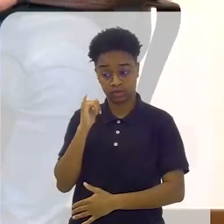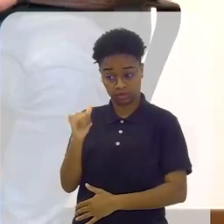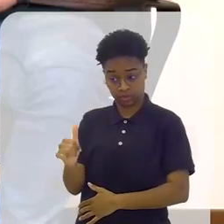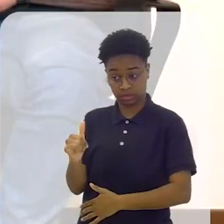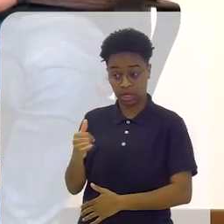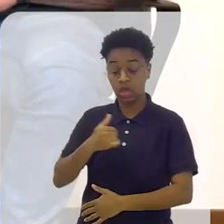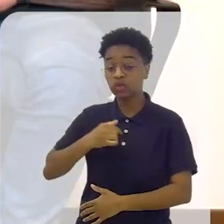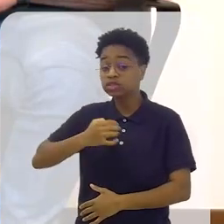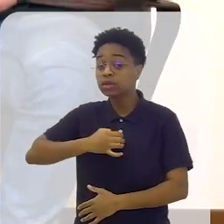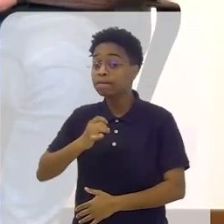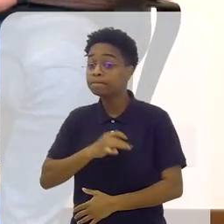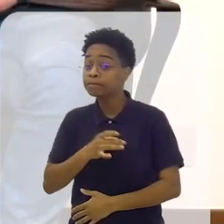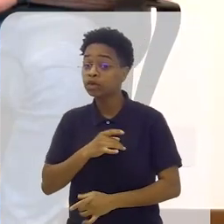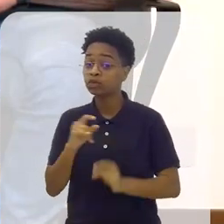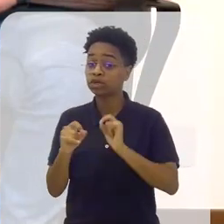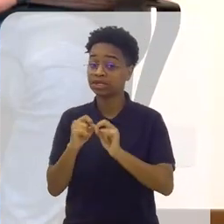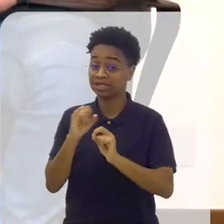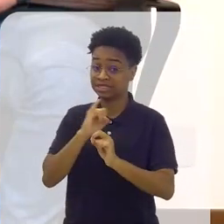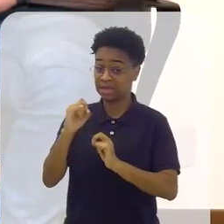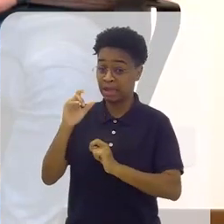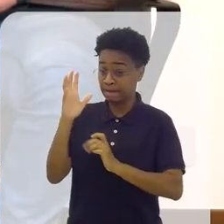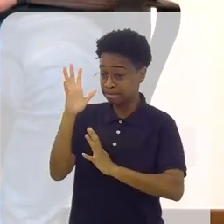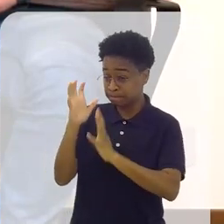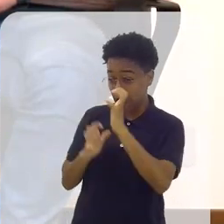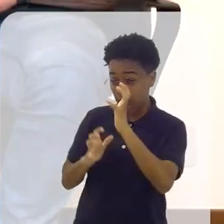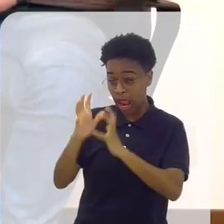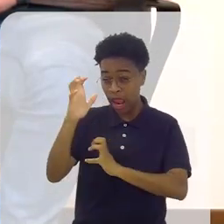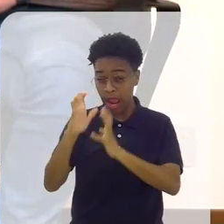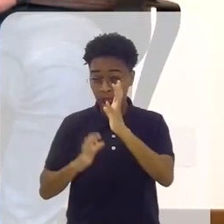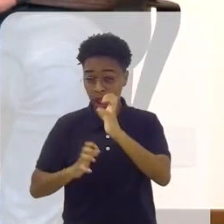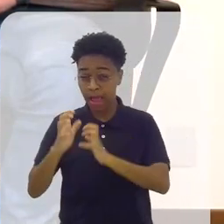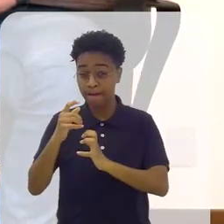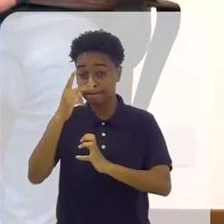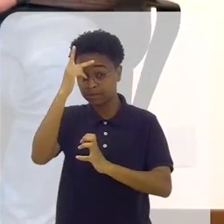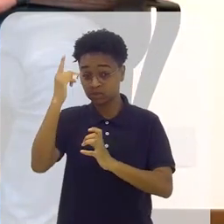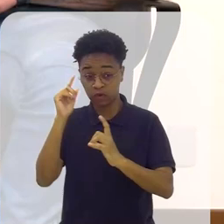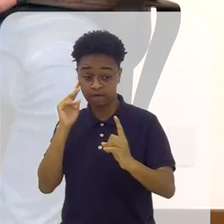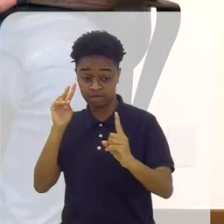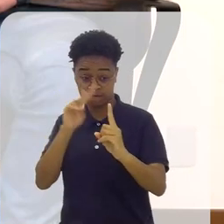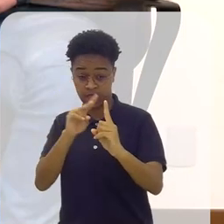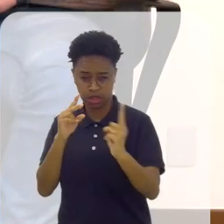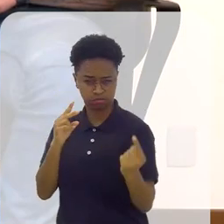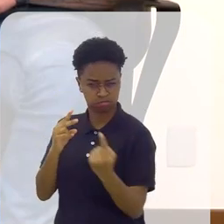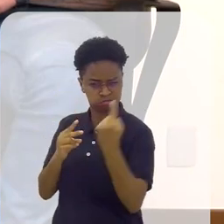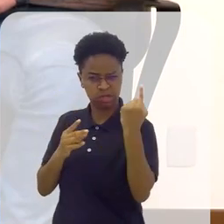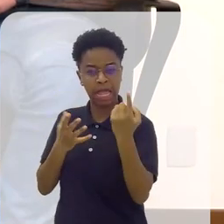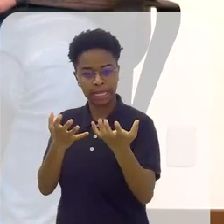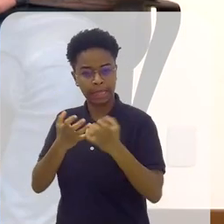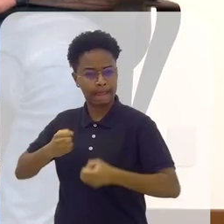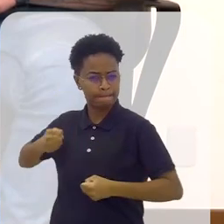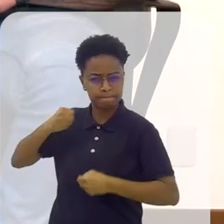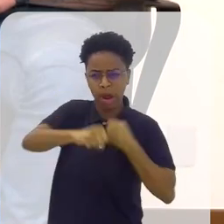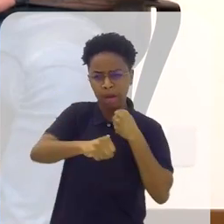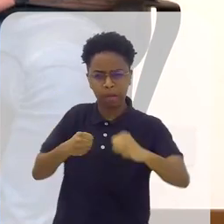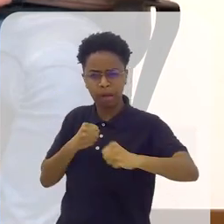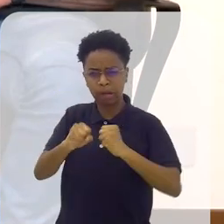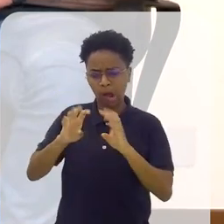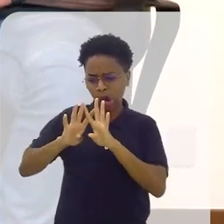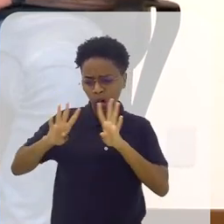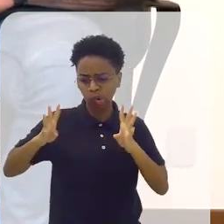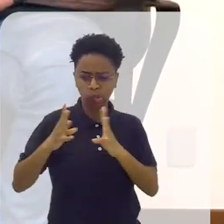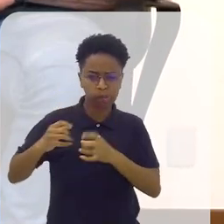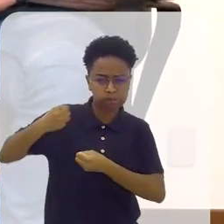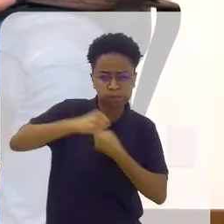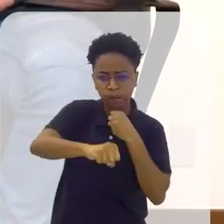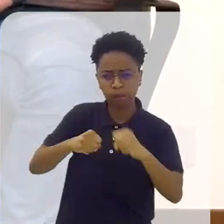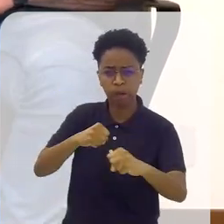pra ele que mais me mete medo é se tiver uma briga, porque a pessoa só de olhar o teu tamanho já vai querer juntar